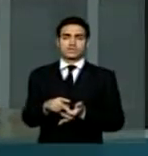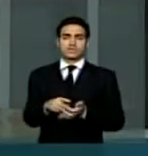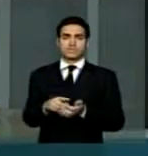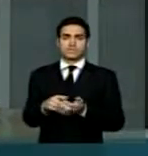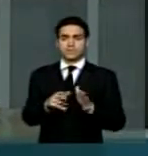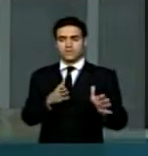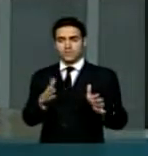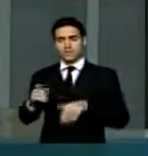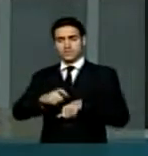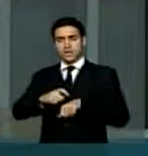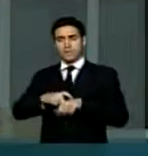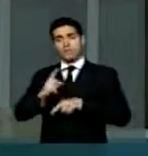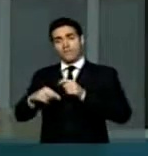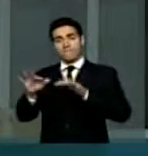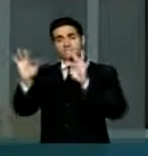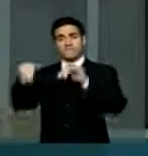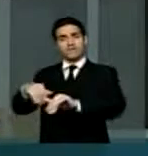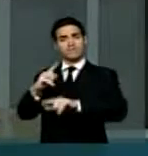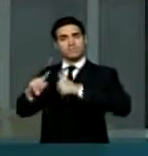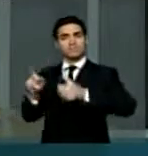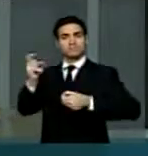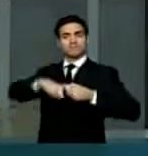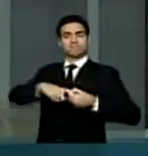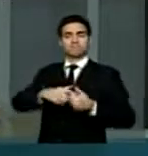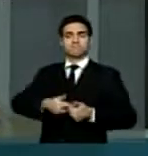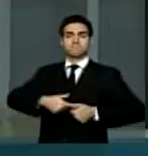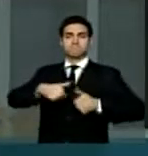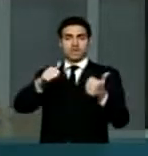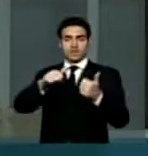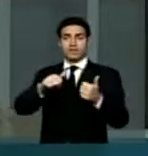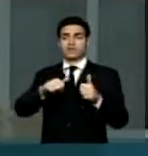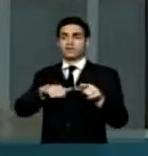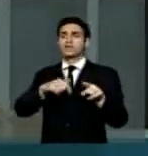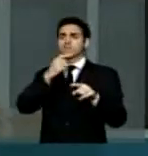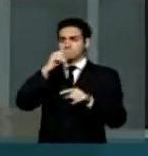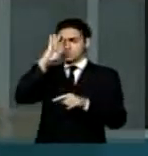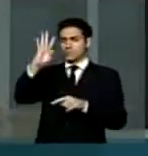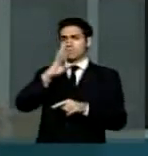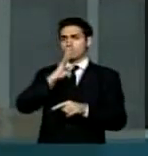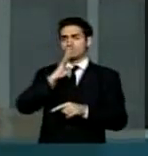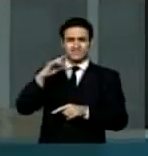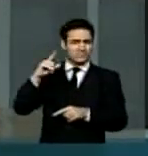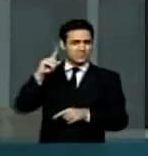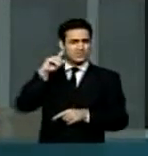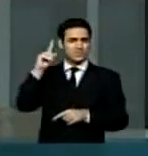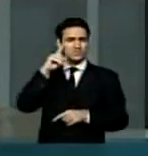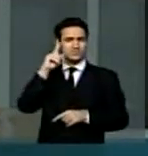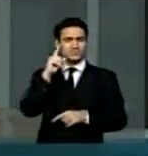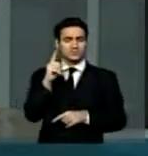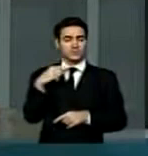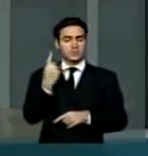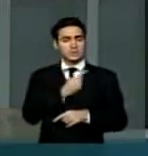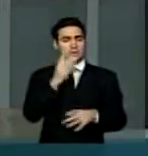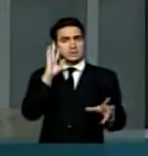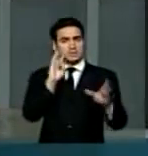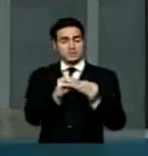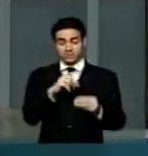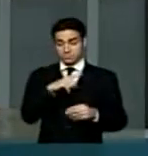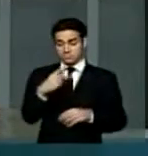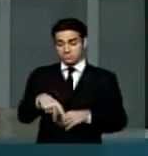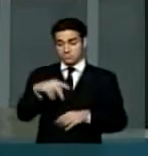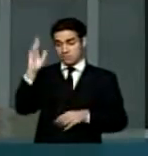e Vossa Excelência trabalha nesta perspectiva todos os dias das nossas vidas. E quando nós vemos o